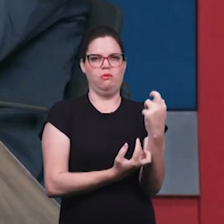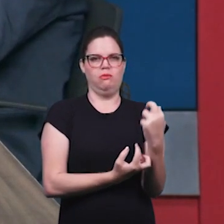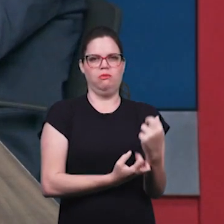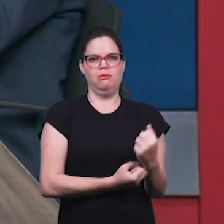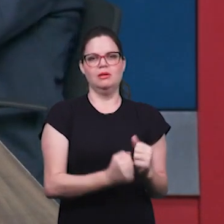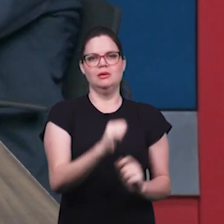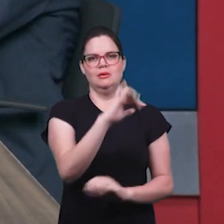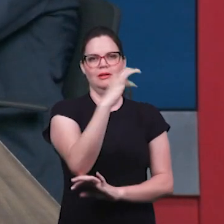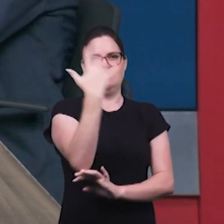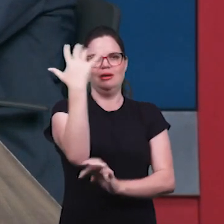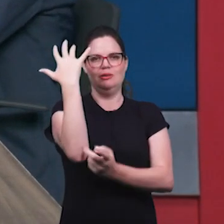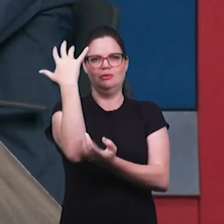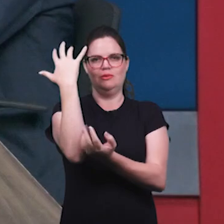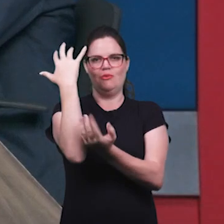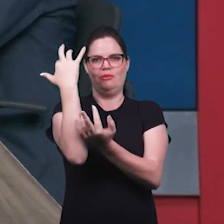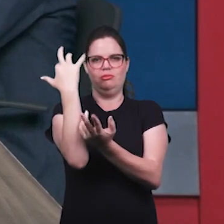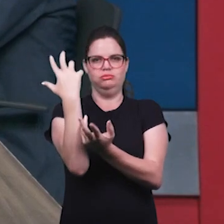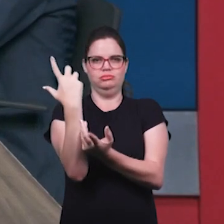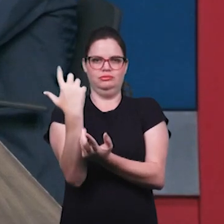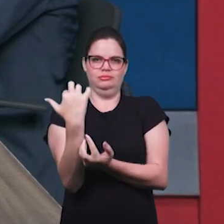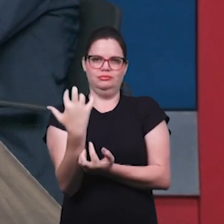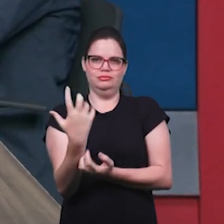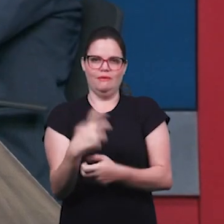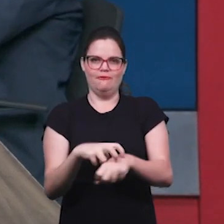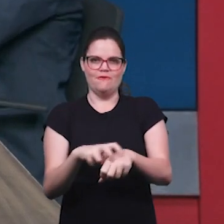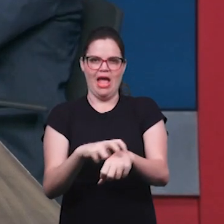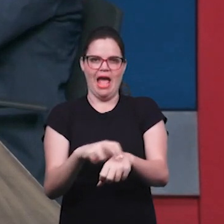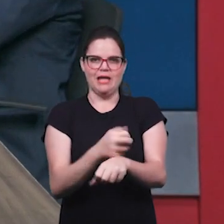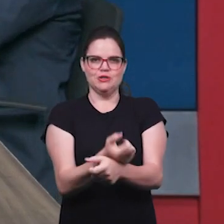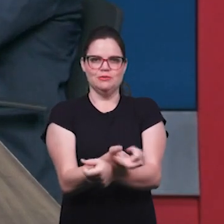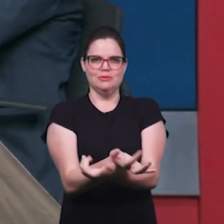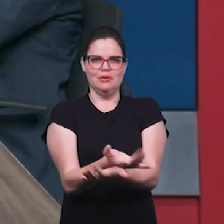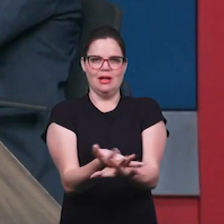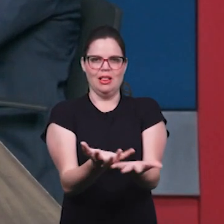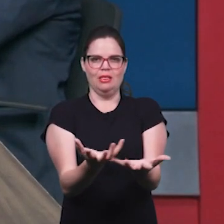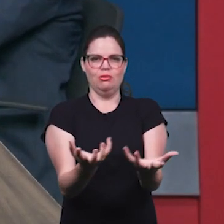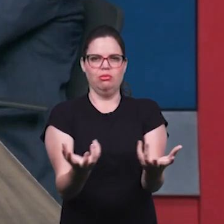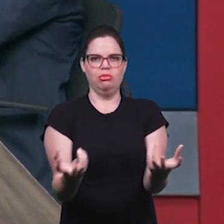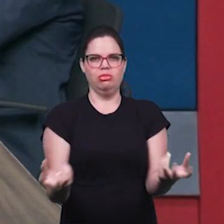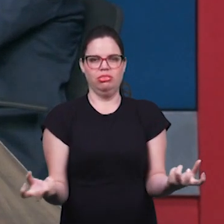Muito bem, para a gente falar um pouco a respeito deste